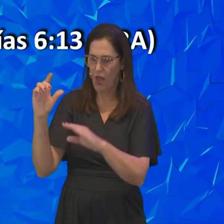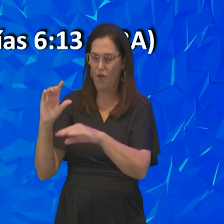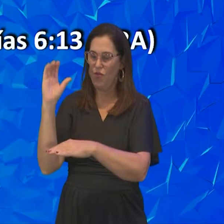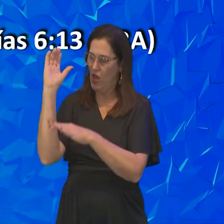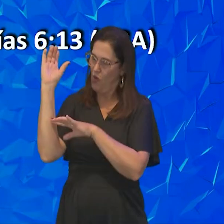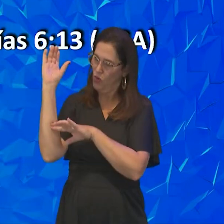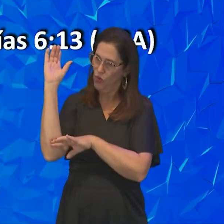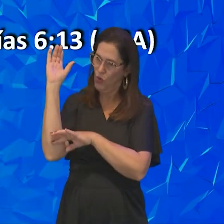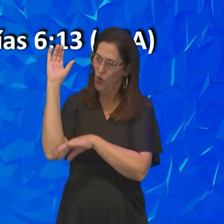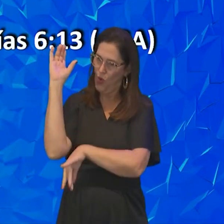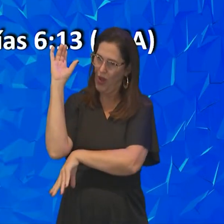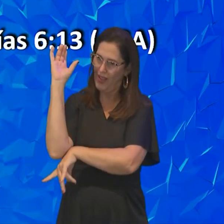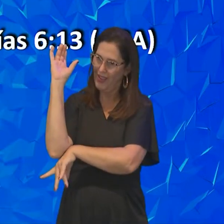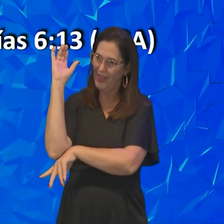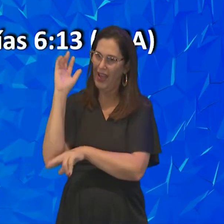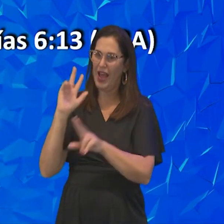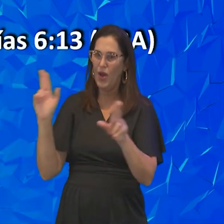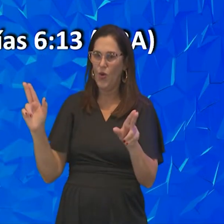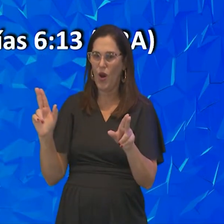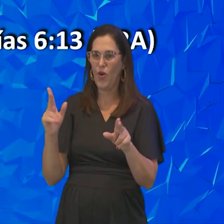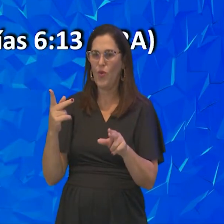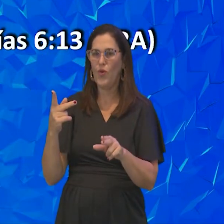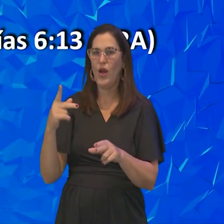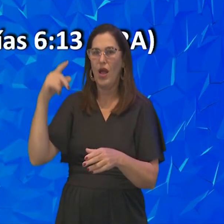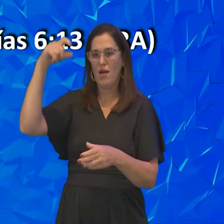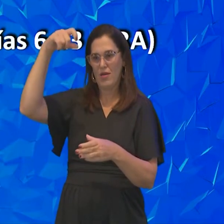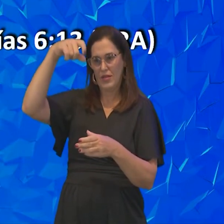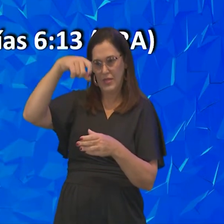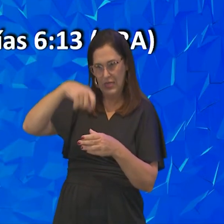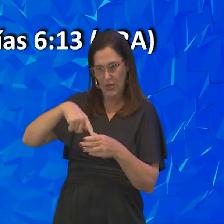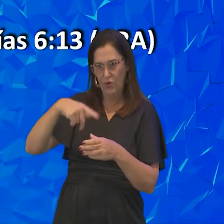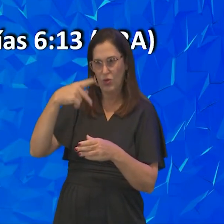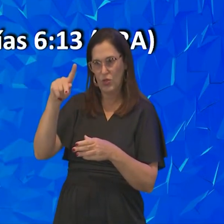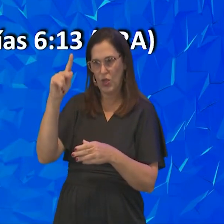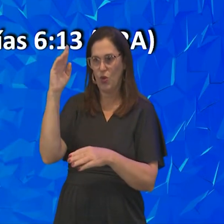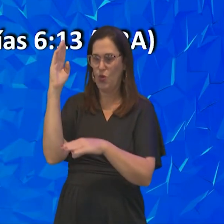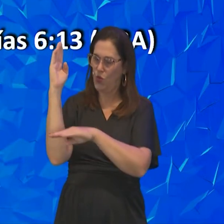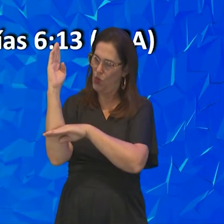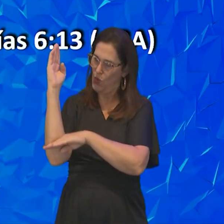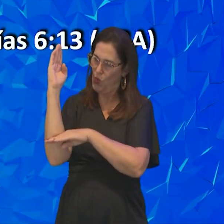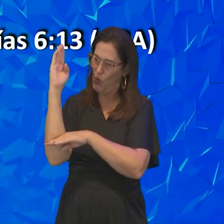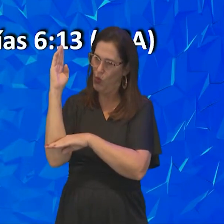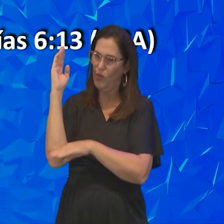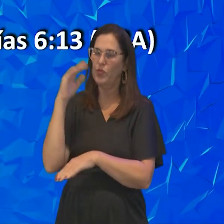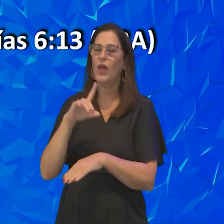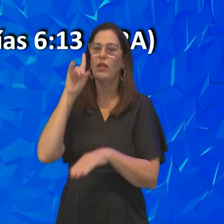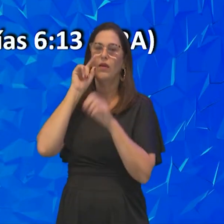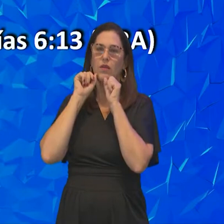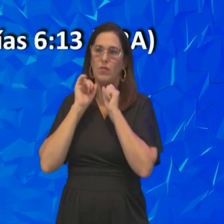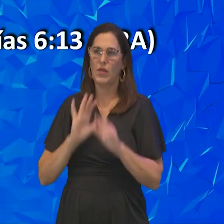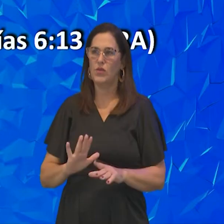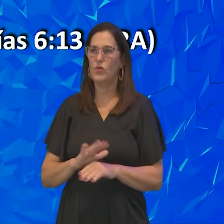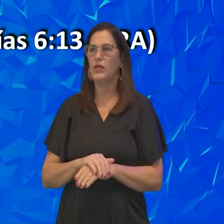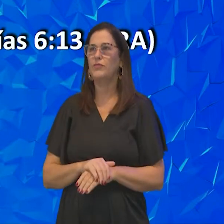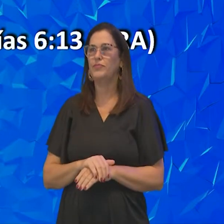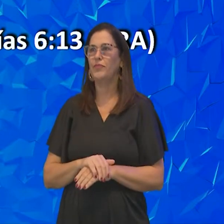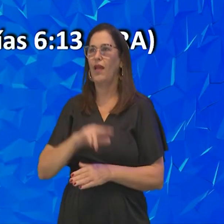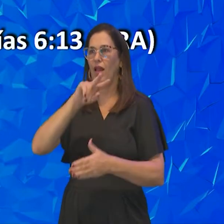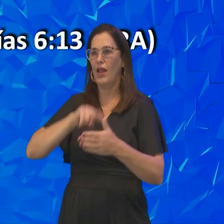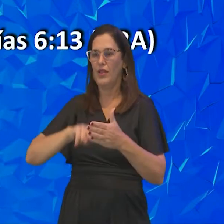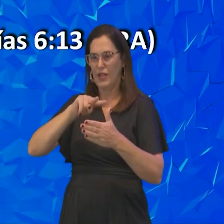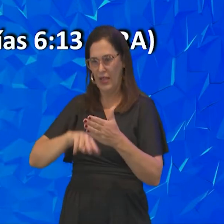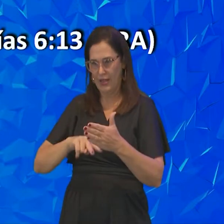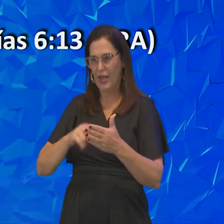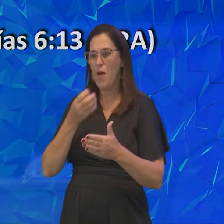toco, assim a santa semente é o seu toco. Que Deus abençoe a leitura da sua